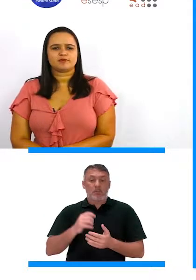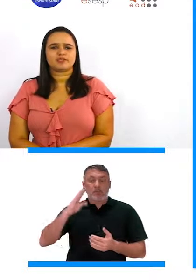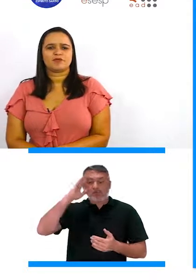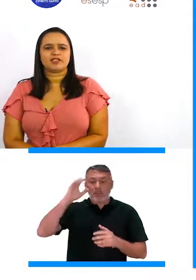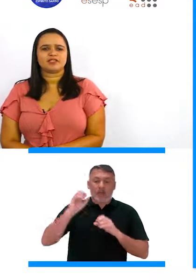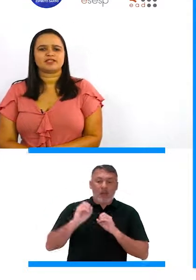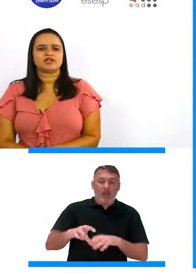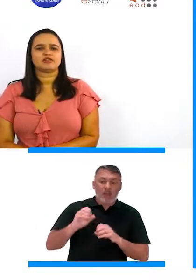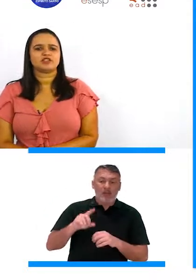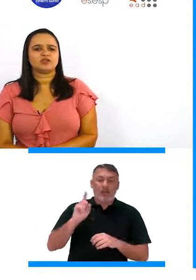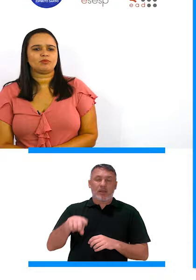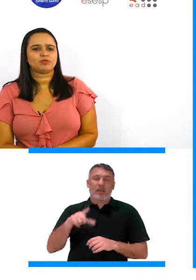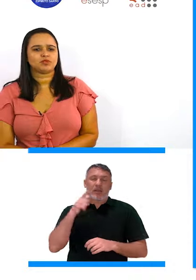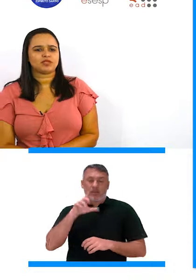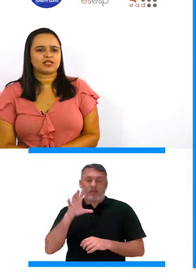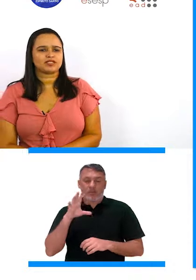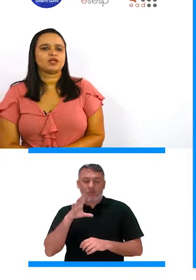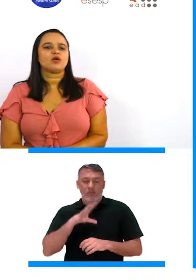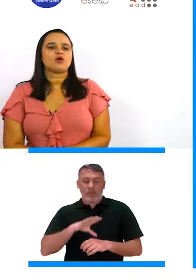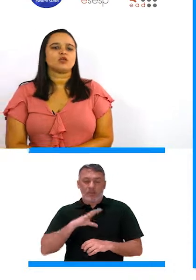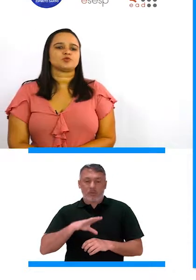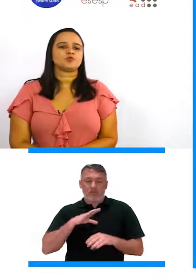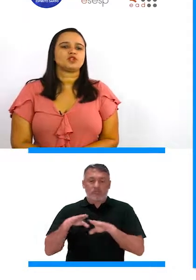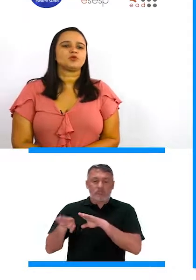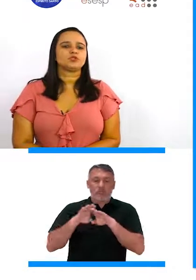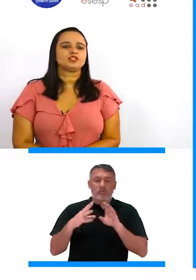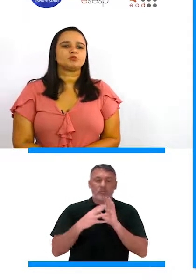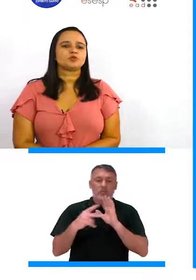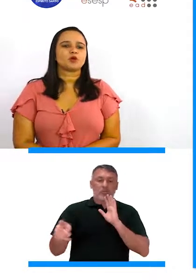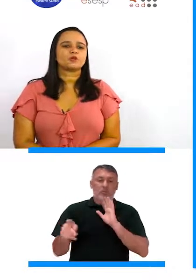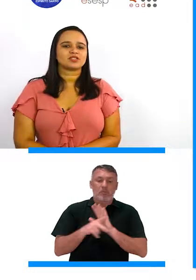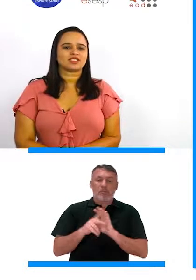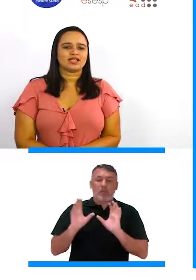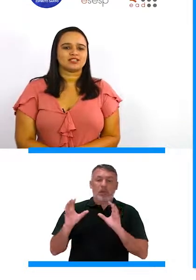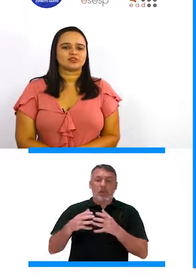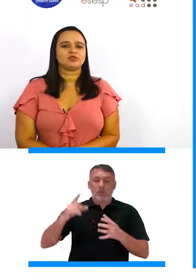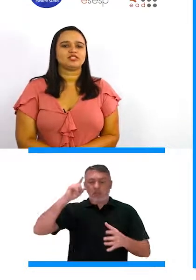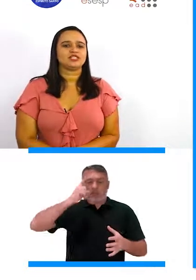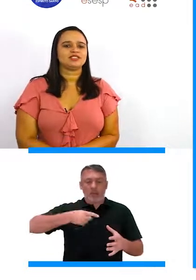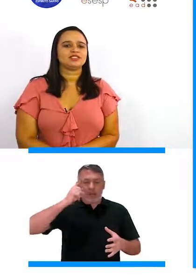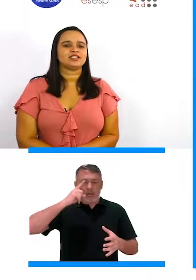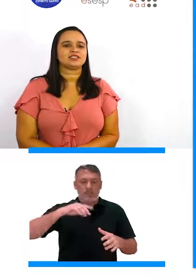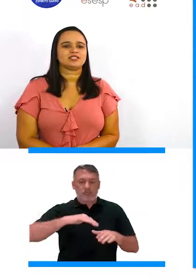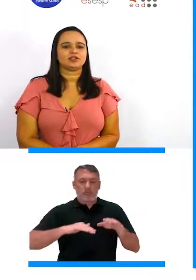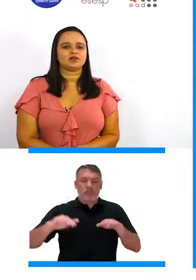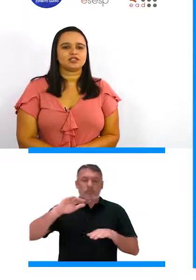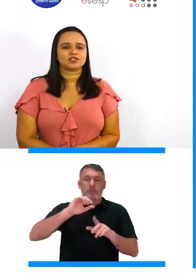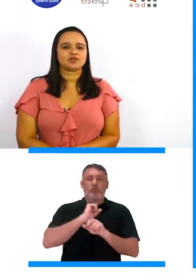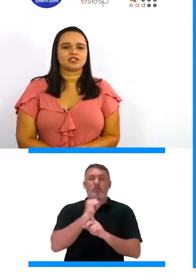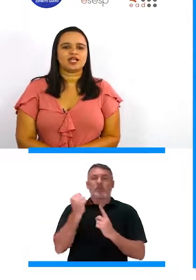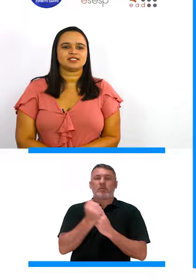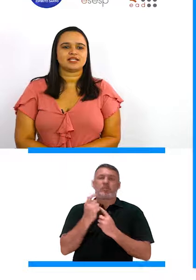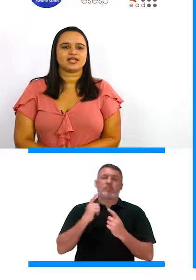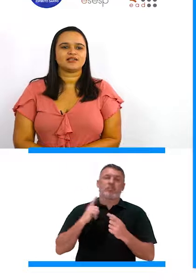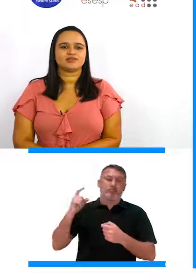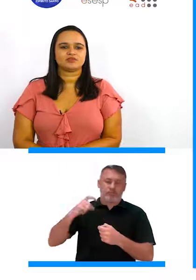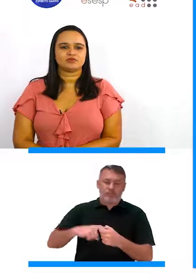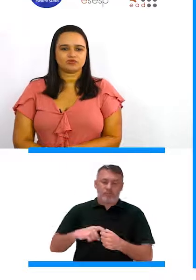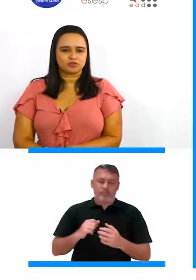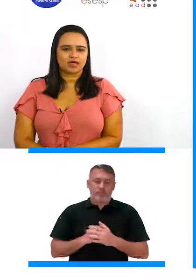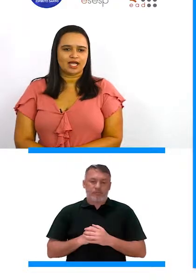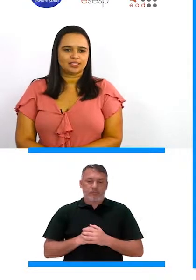exigida, especialmente nas aulas de língua portuguesa, corresponde a um modelo próprio das classes dominantes e das categorias sociais a